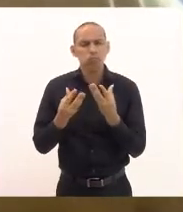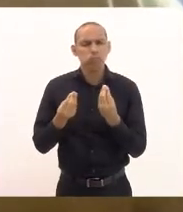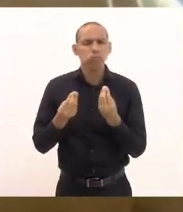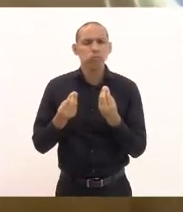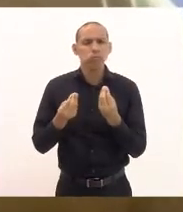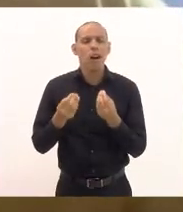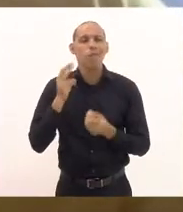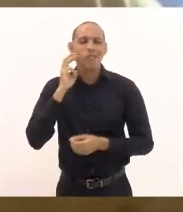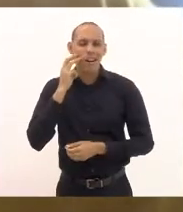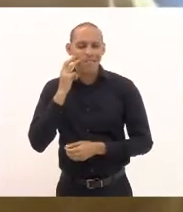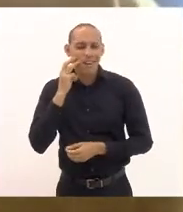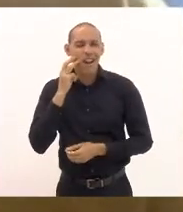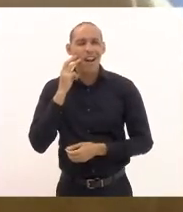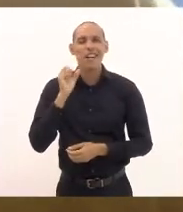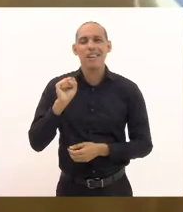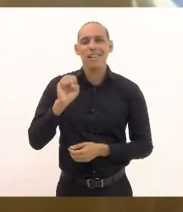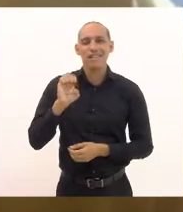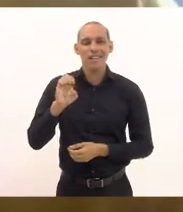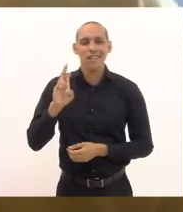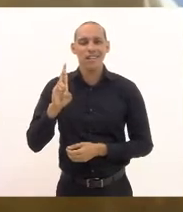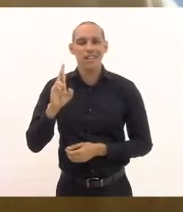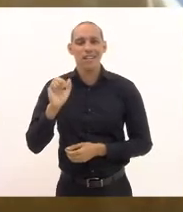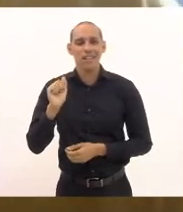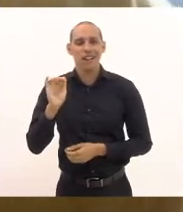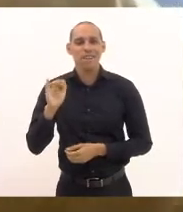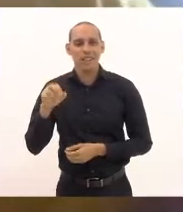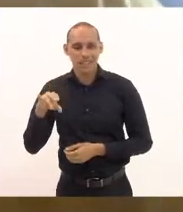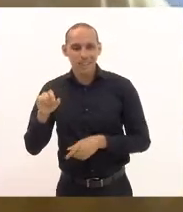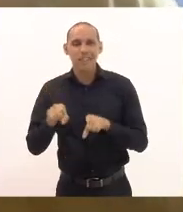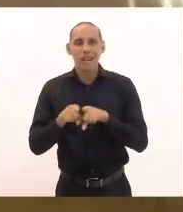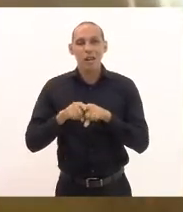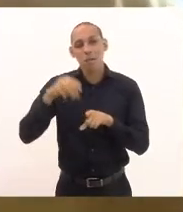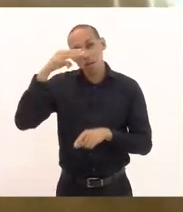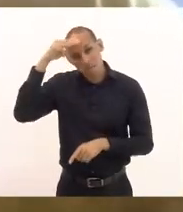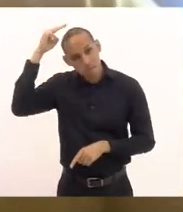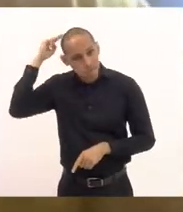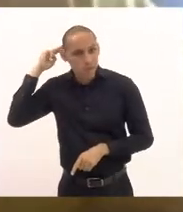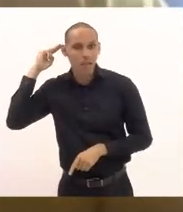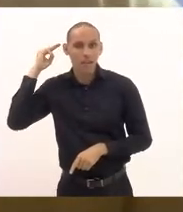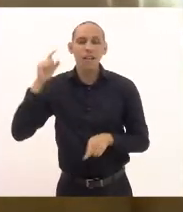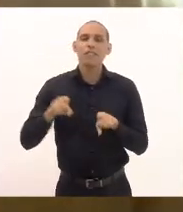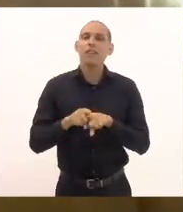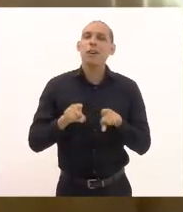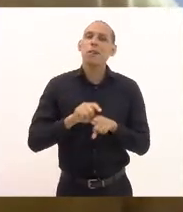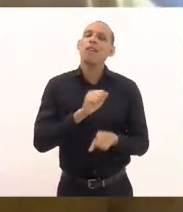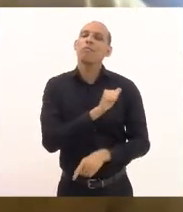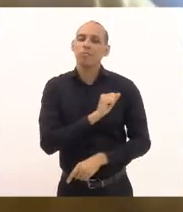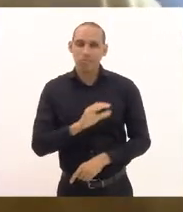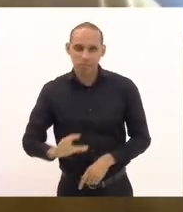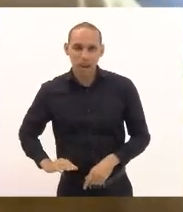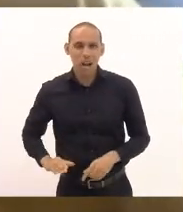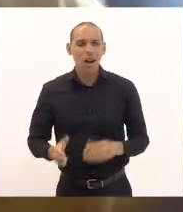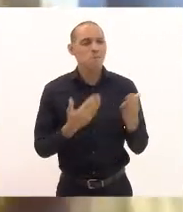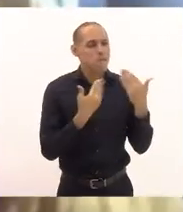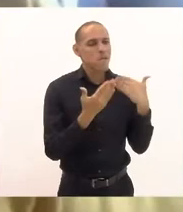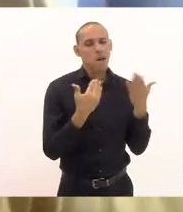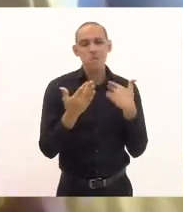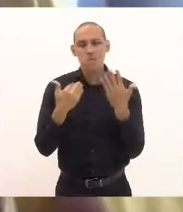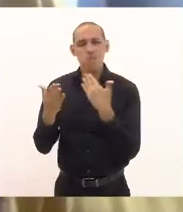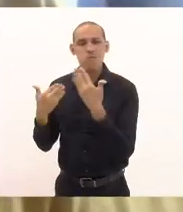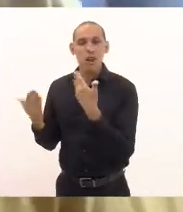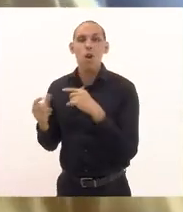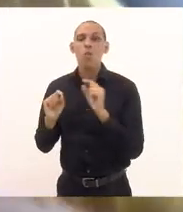com o Valdec, com o Serafini, conversei bastante com o Márcio Pacheco, com o presidente André Siciliano, ficou claro